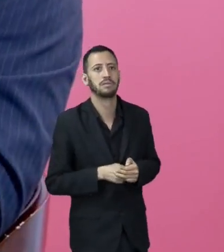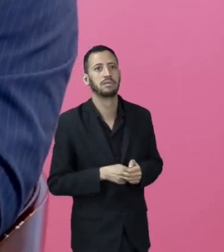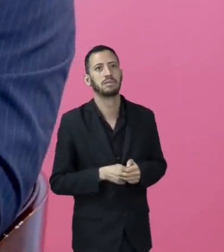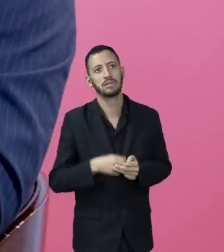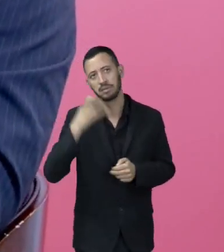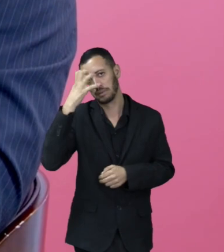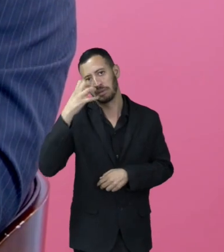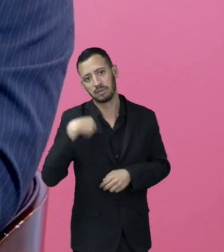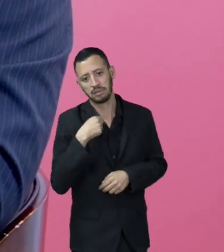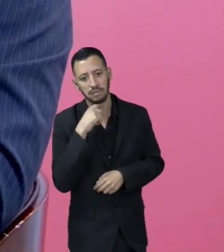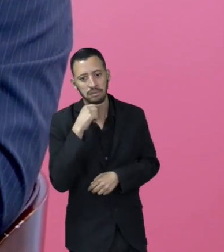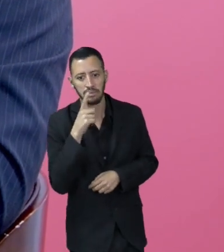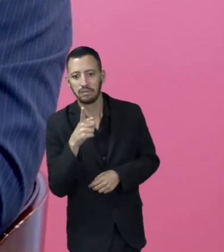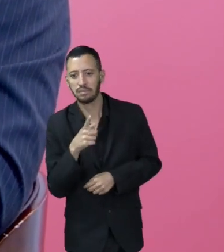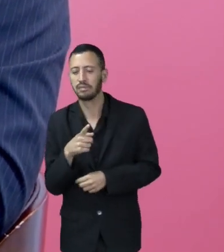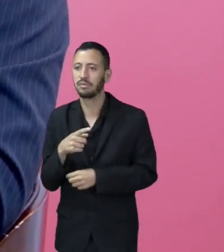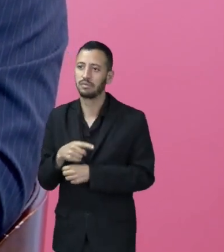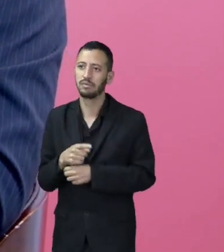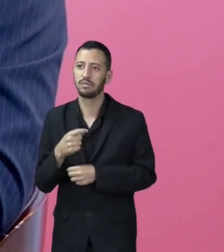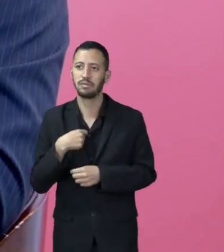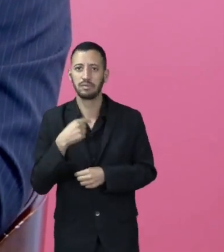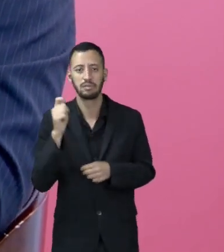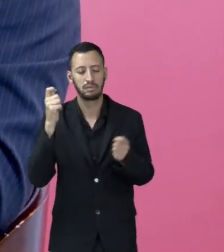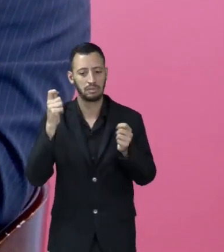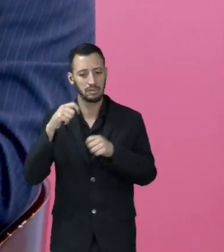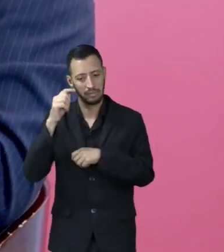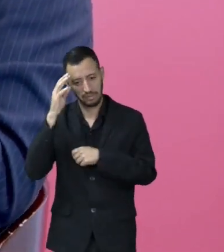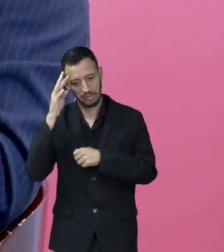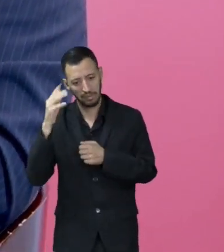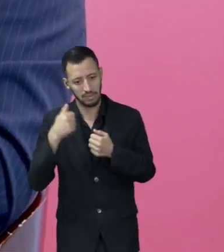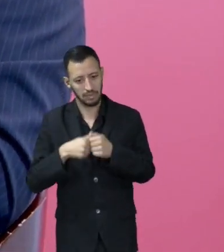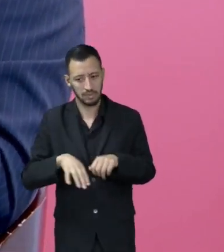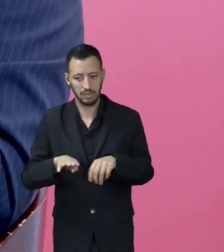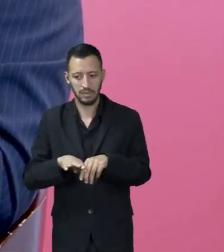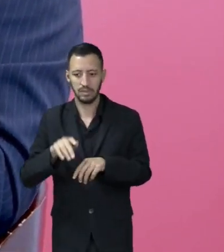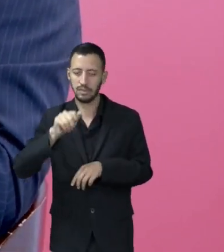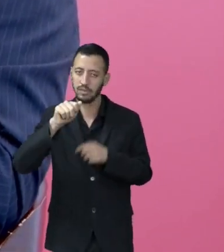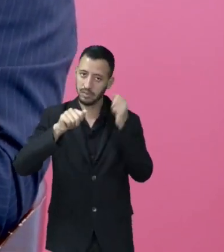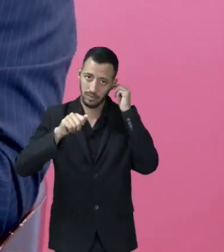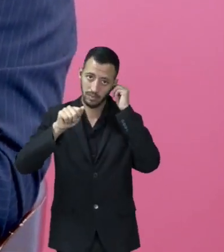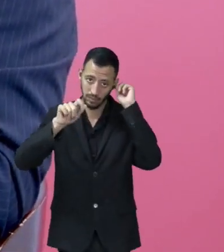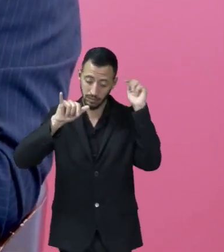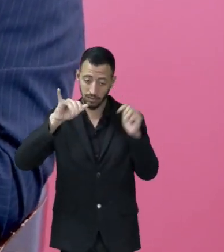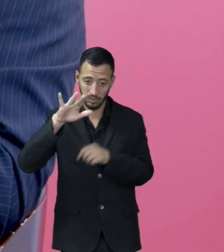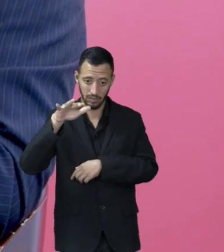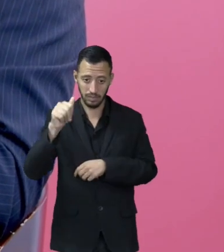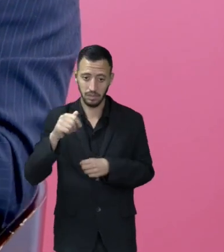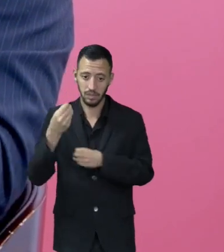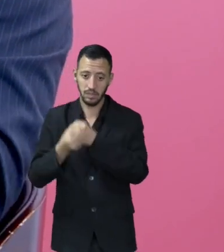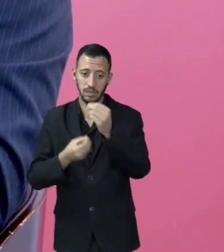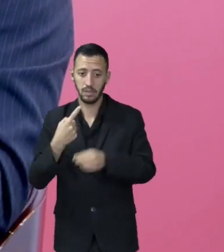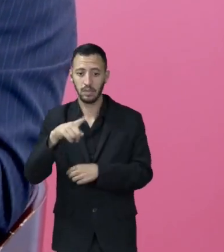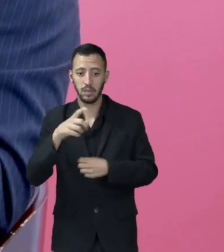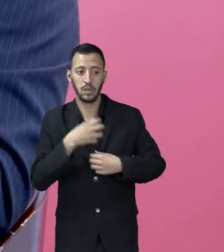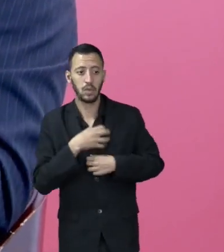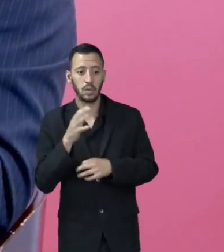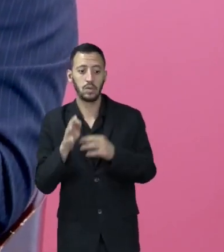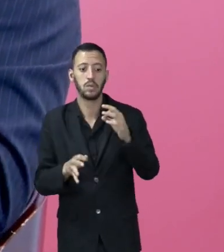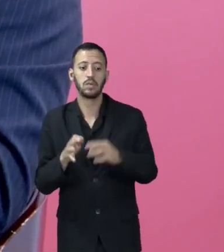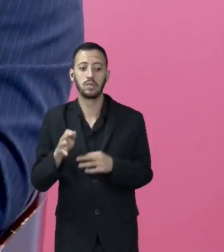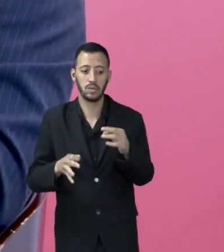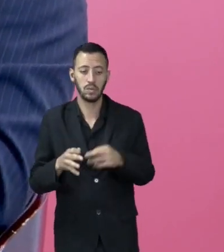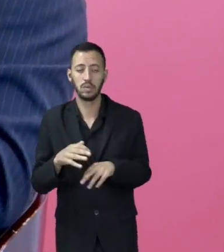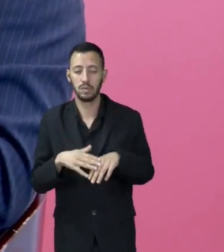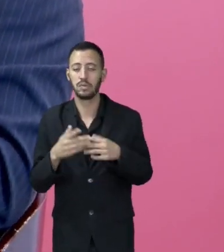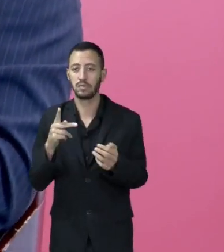não conseguiria me imaginar, viu, Alicia, numa posição dessa forma, né? Num julgamento desse,